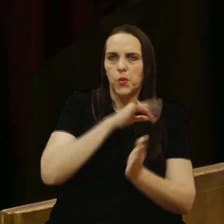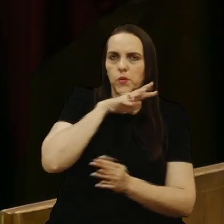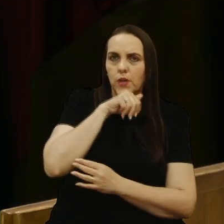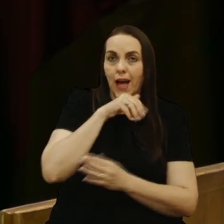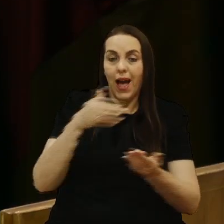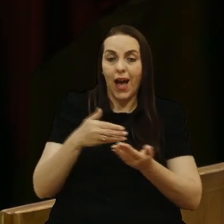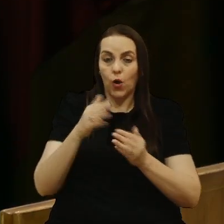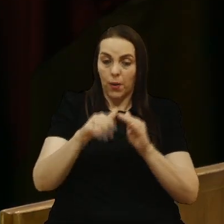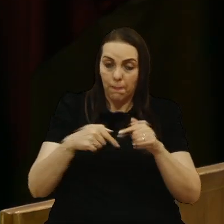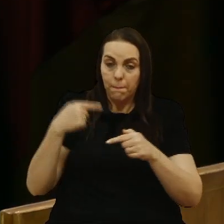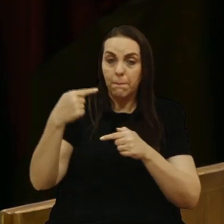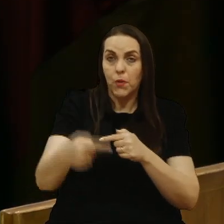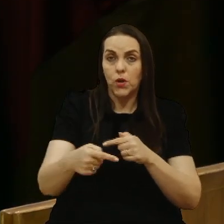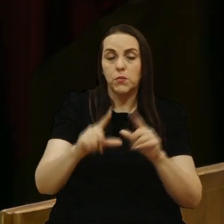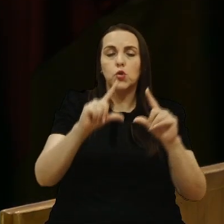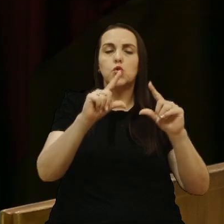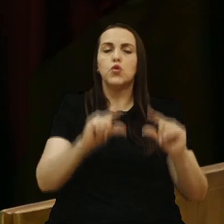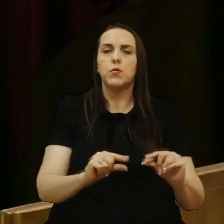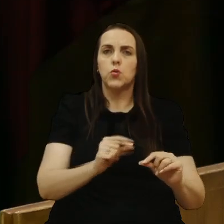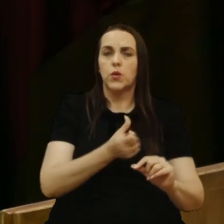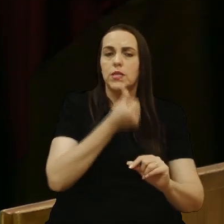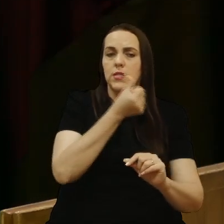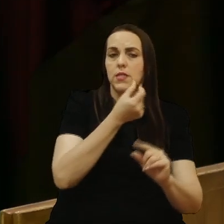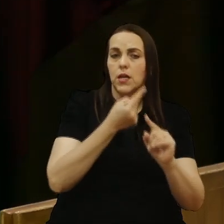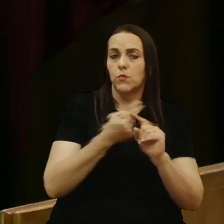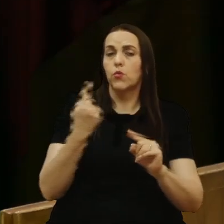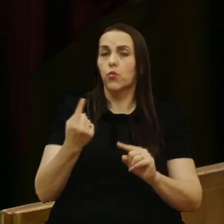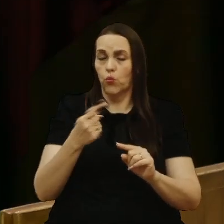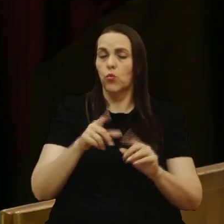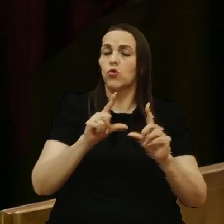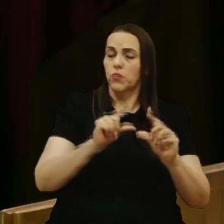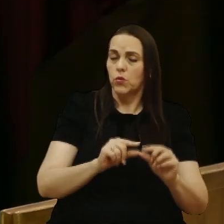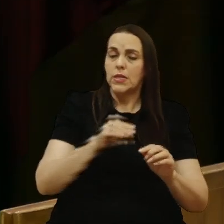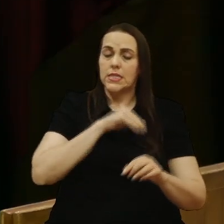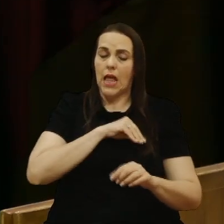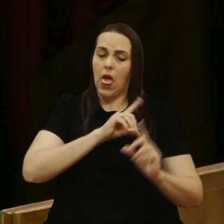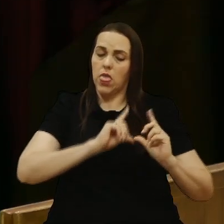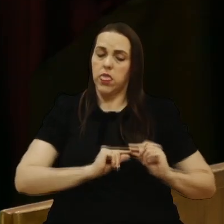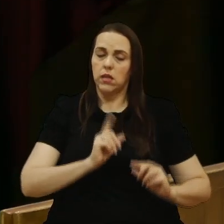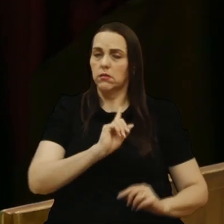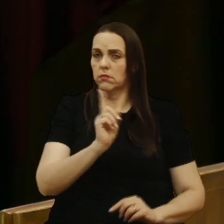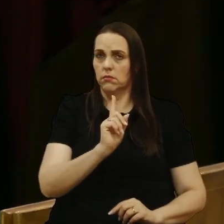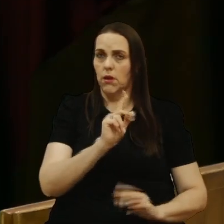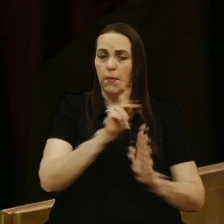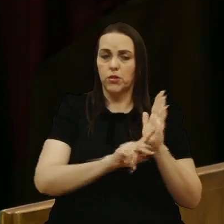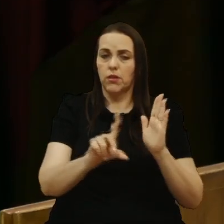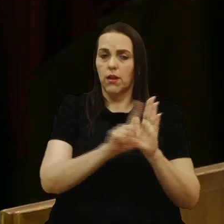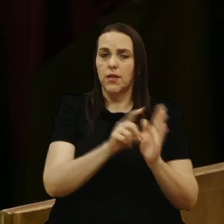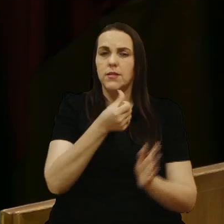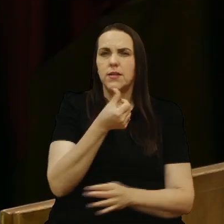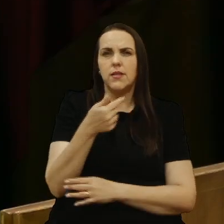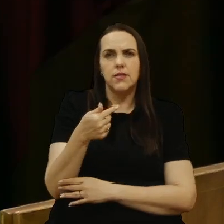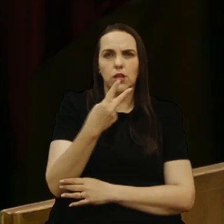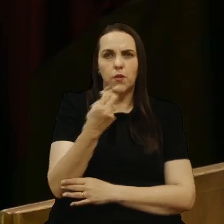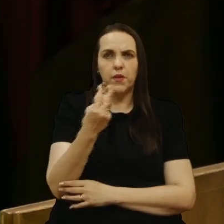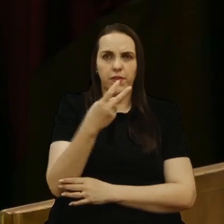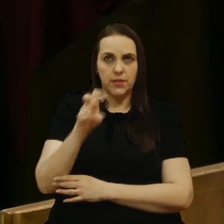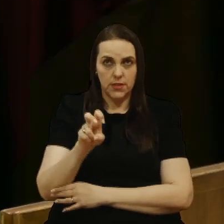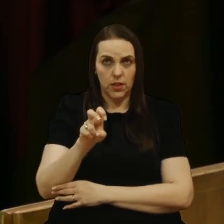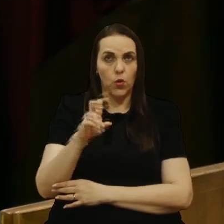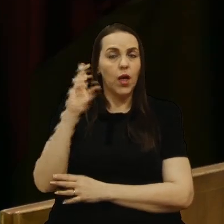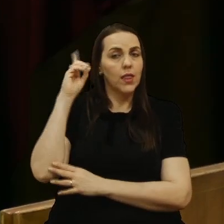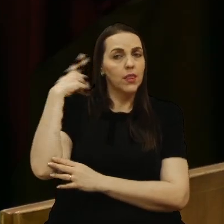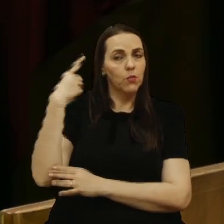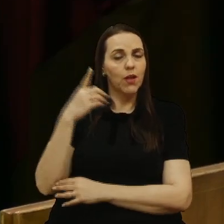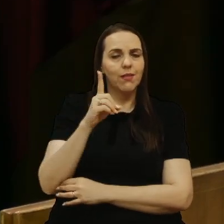é a redução da jornada sem a redução de salário, defendida no projeto de lei 67 de 2025 da deputada Daiana